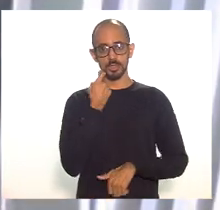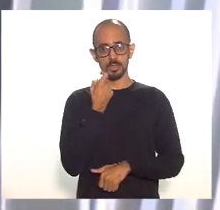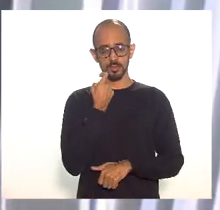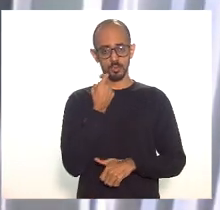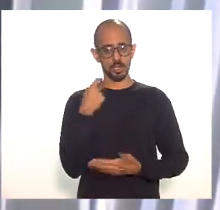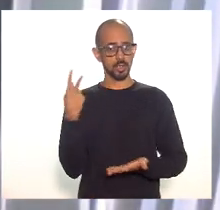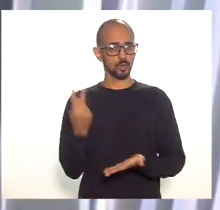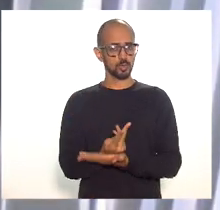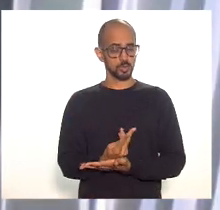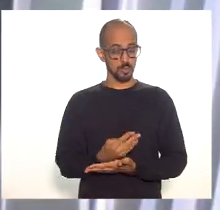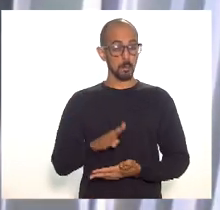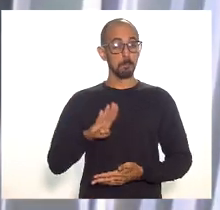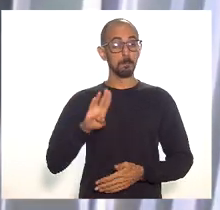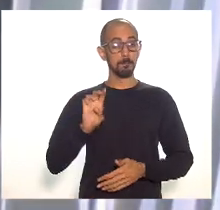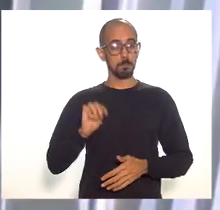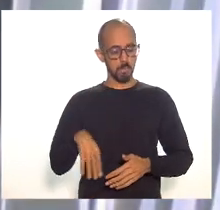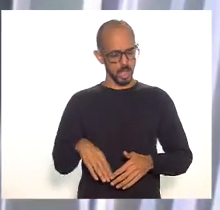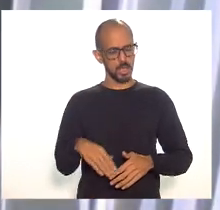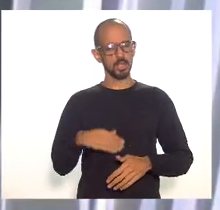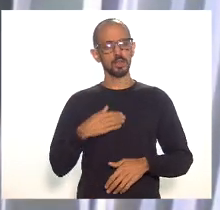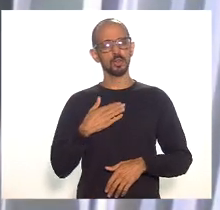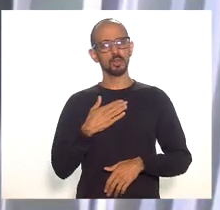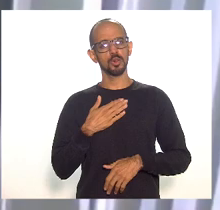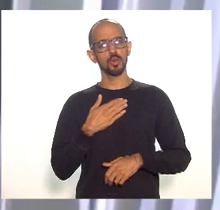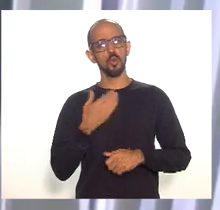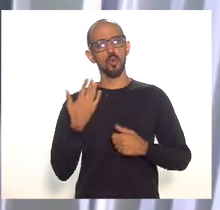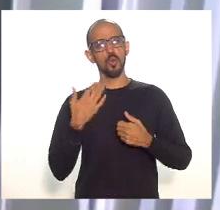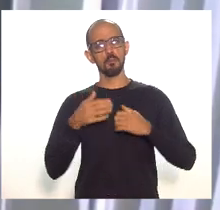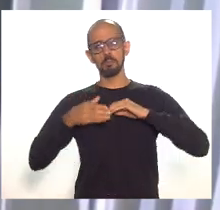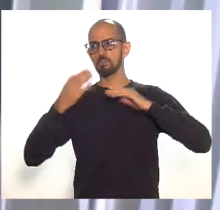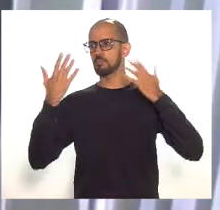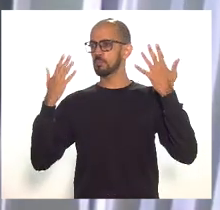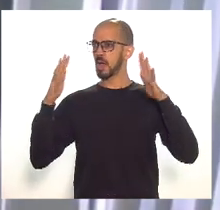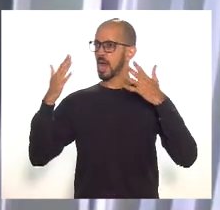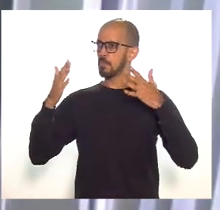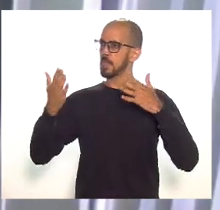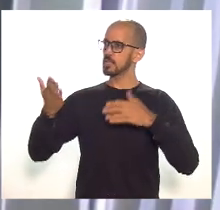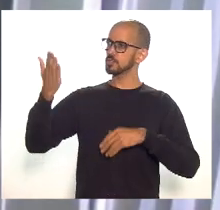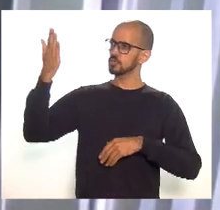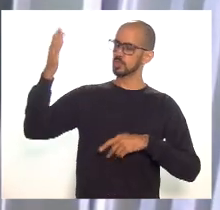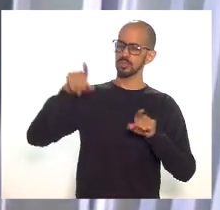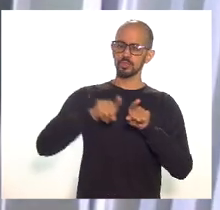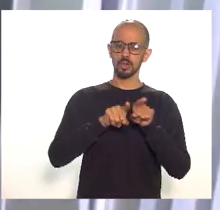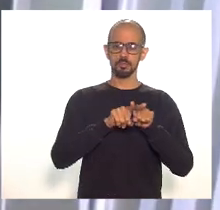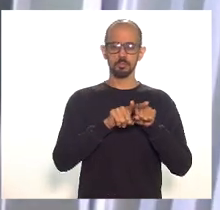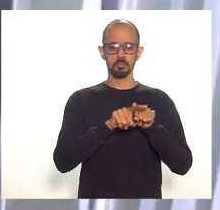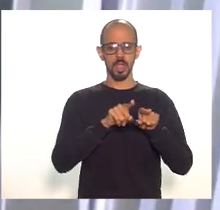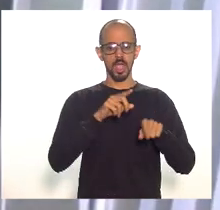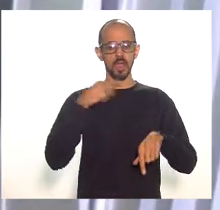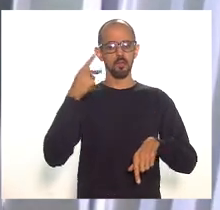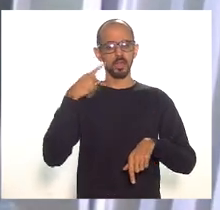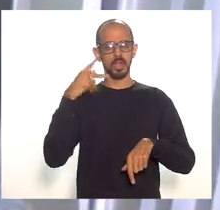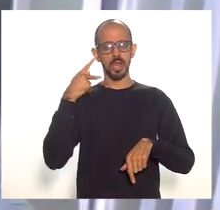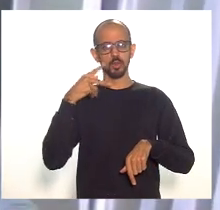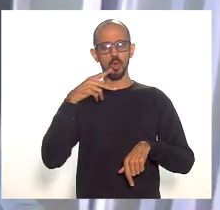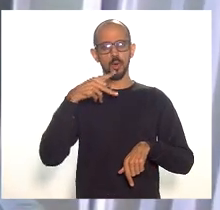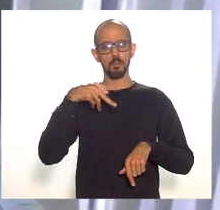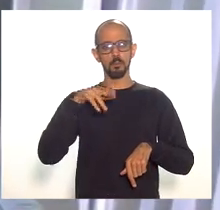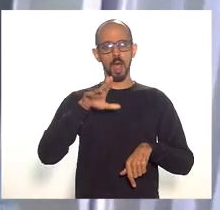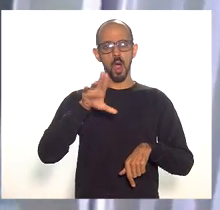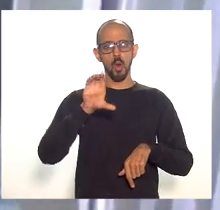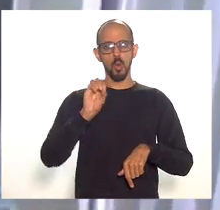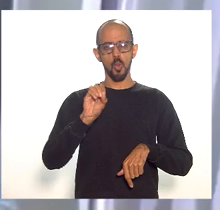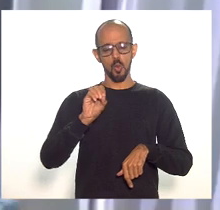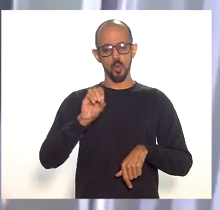bem-sucedida, diga-se de passagem, né? Cumprimento Vossa Excelência e o vereador Paulo Pinheiro, que em conjunto dirigiram